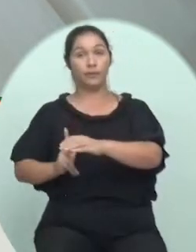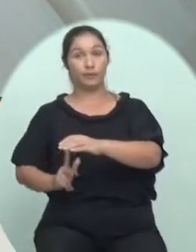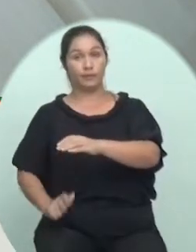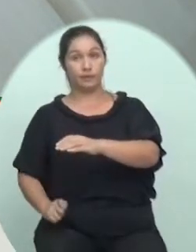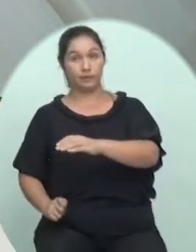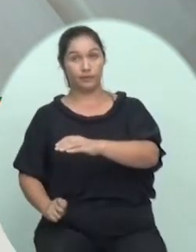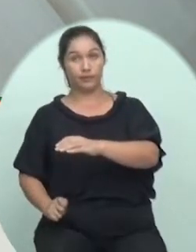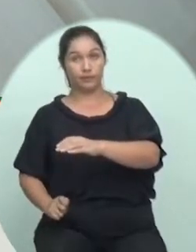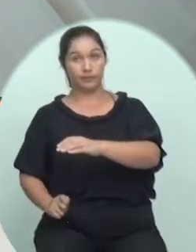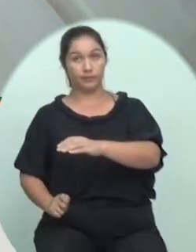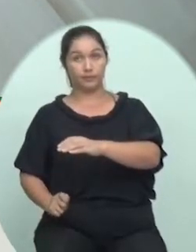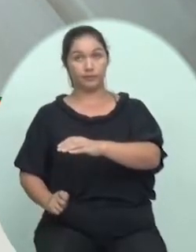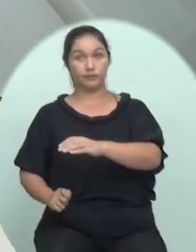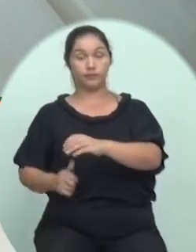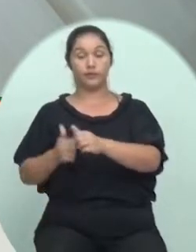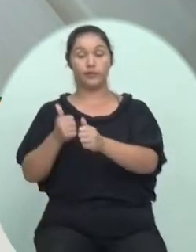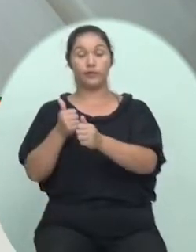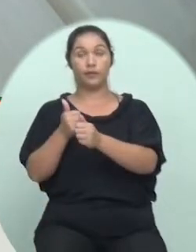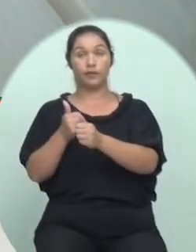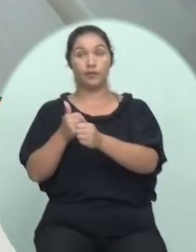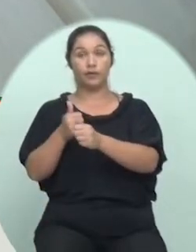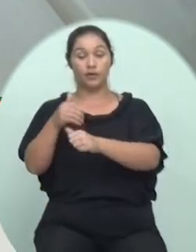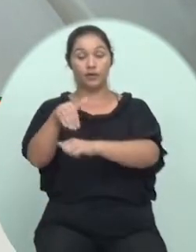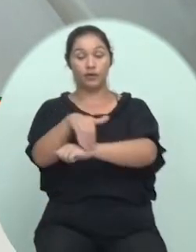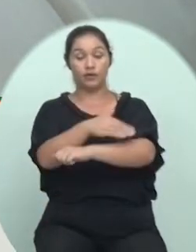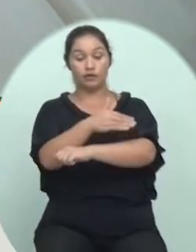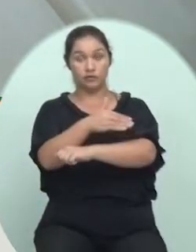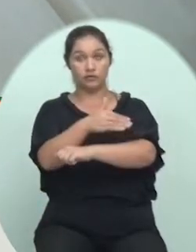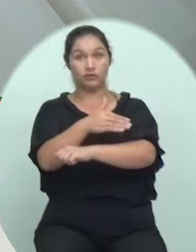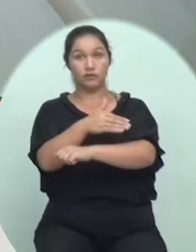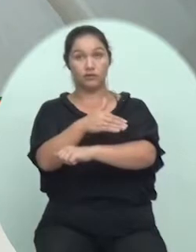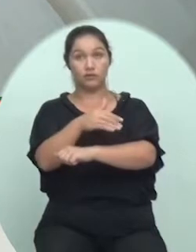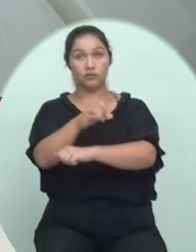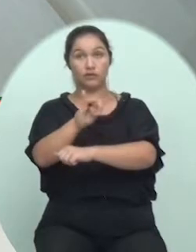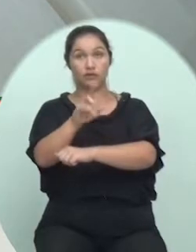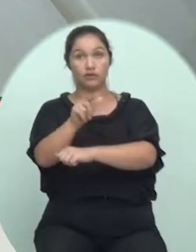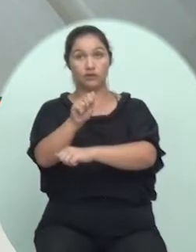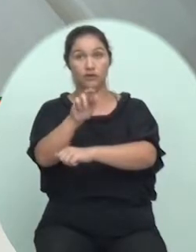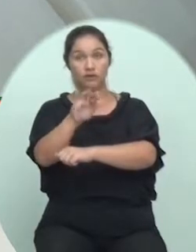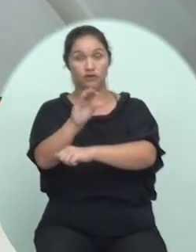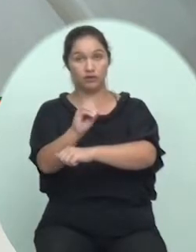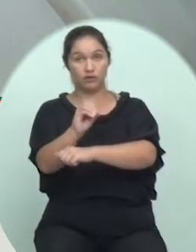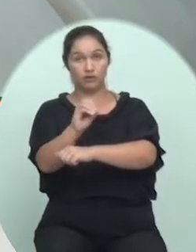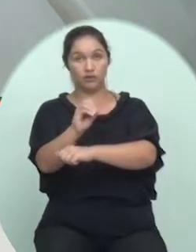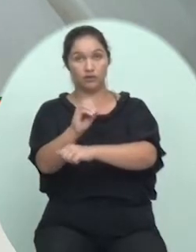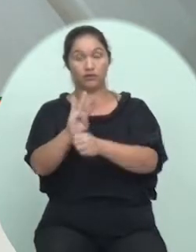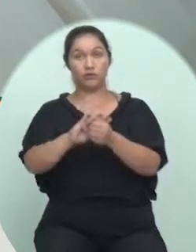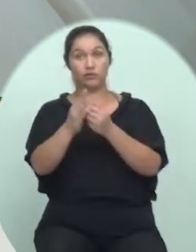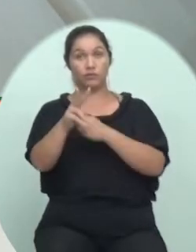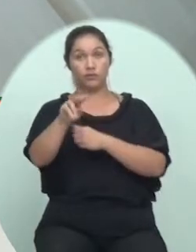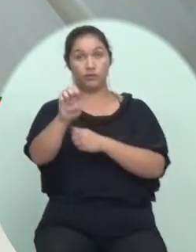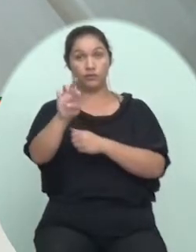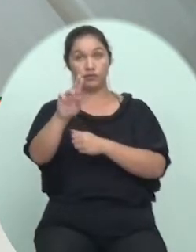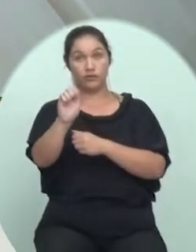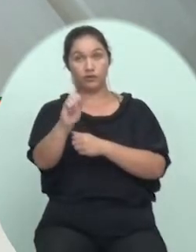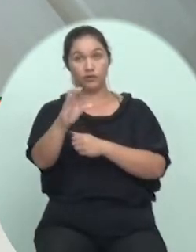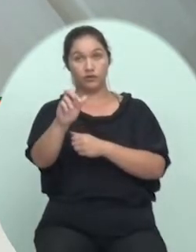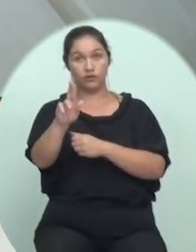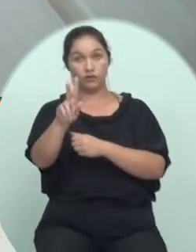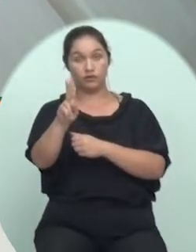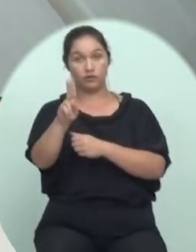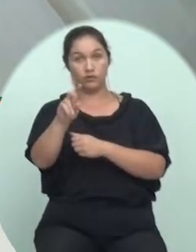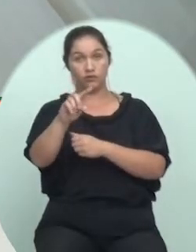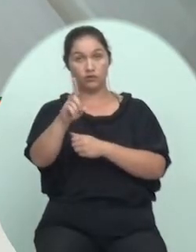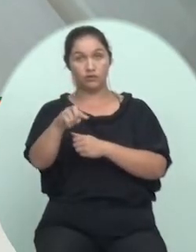comunitário, localizado na rua Hilário Fernandes Pacheco, bairro Vera Cruz. Indicação